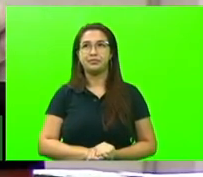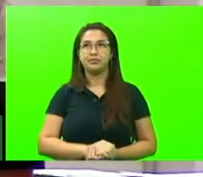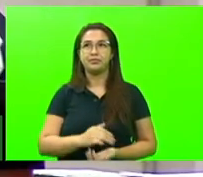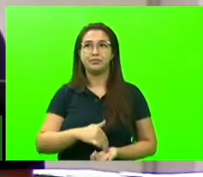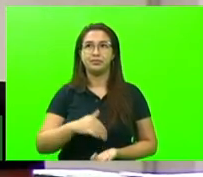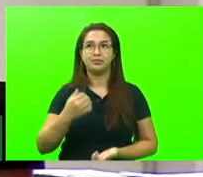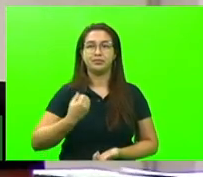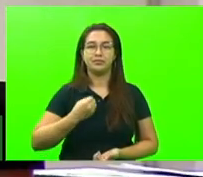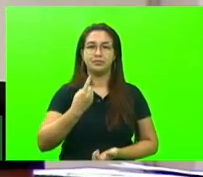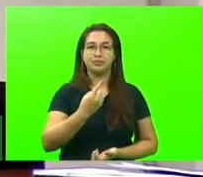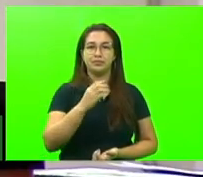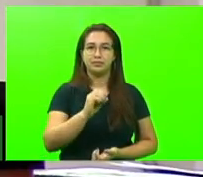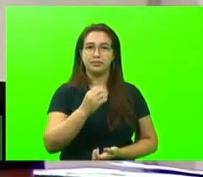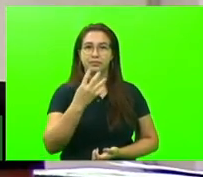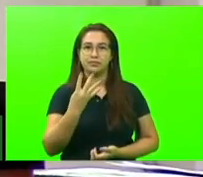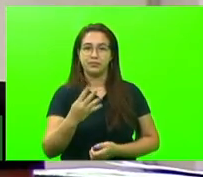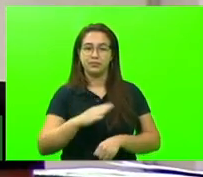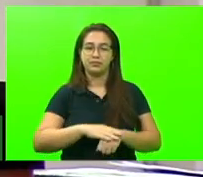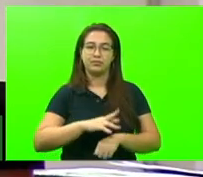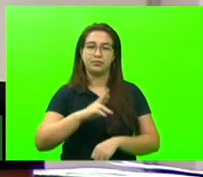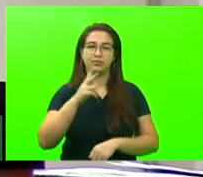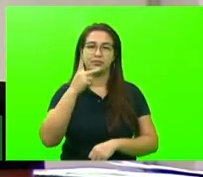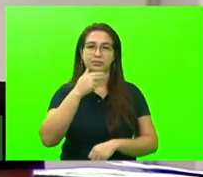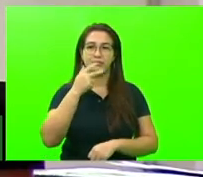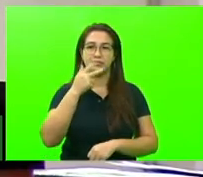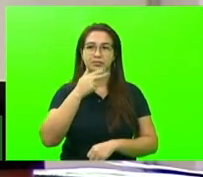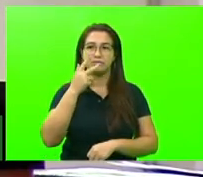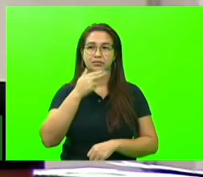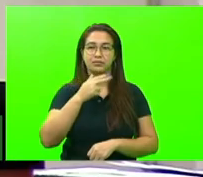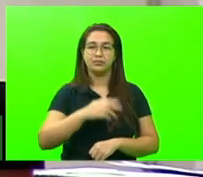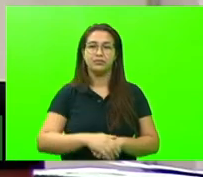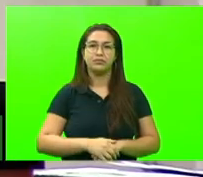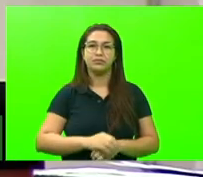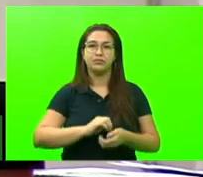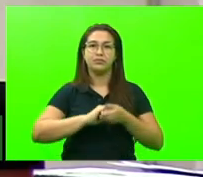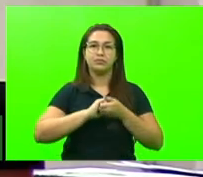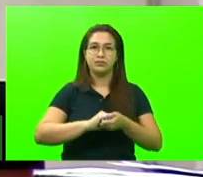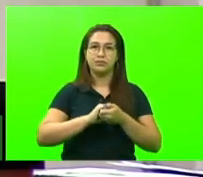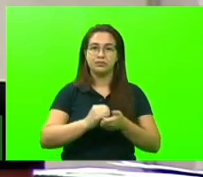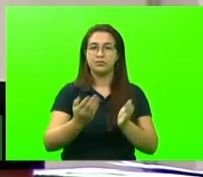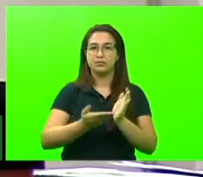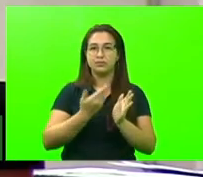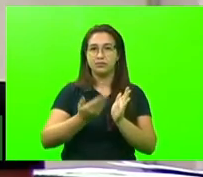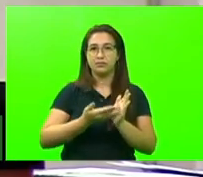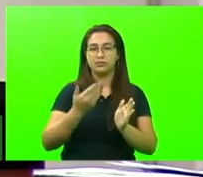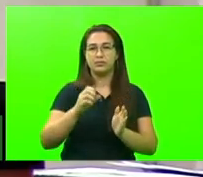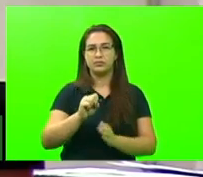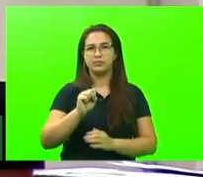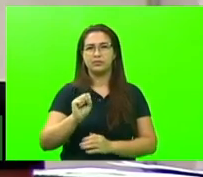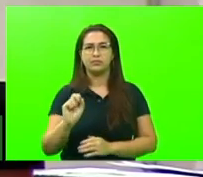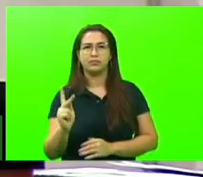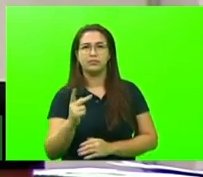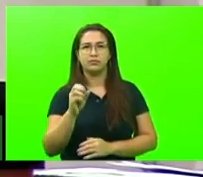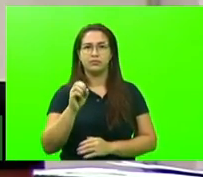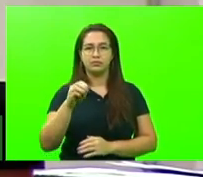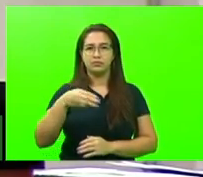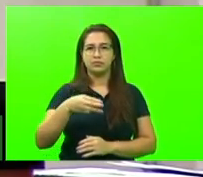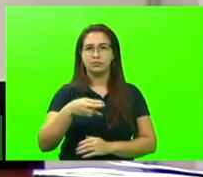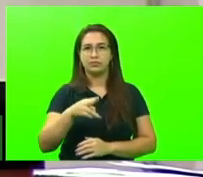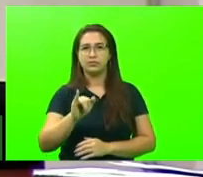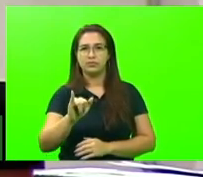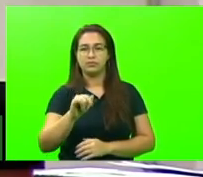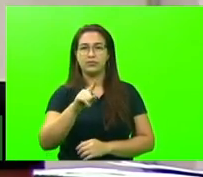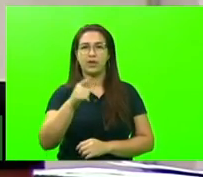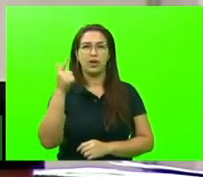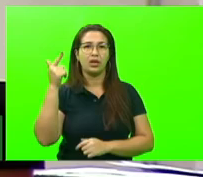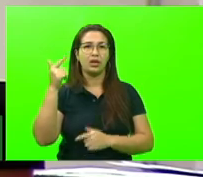Moção 104, deputado Kennedy Nunes, cumprimentando a revista Show Me pelo importante trabalho realizado ao longo